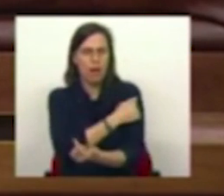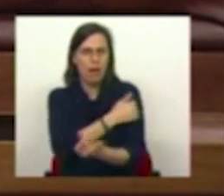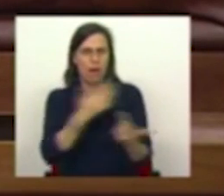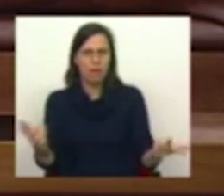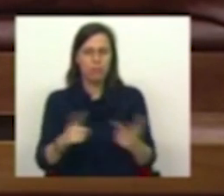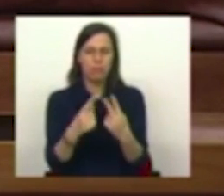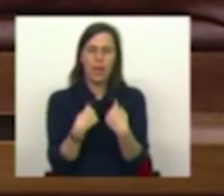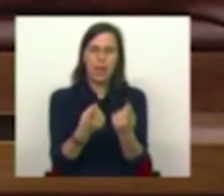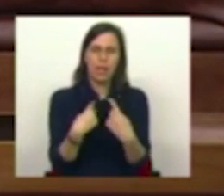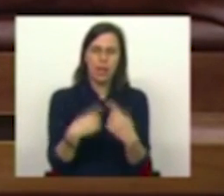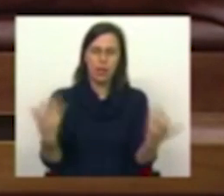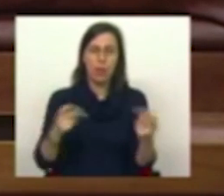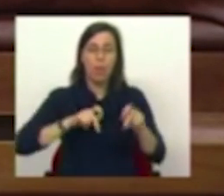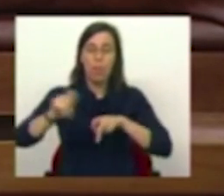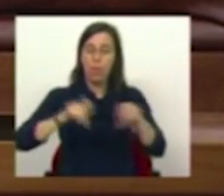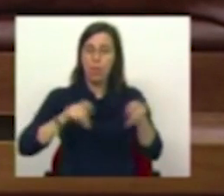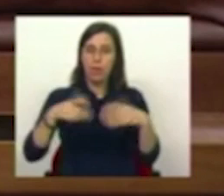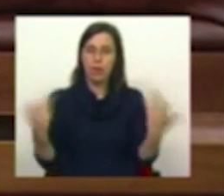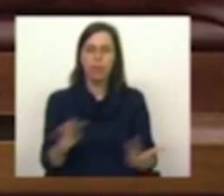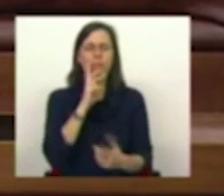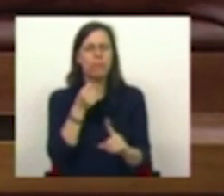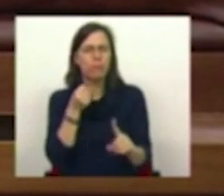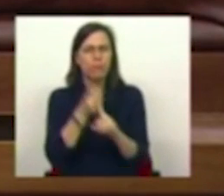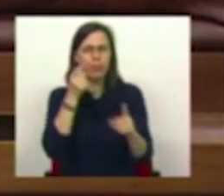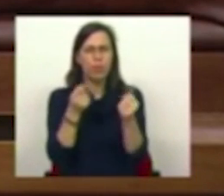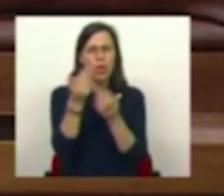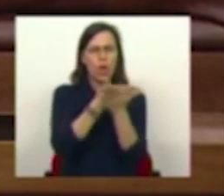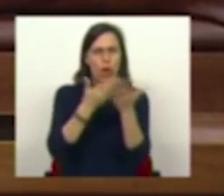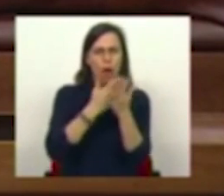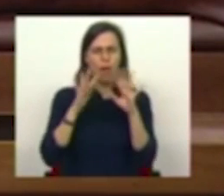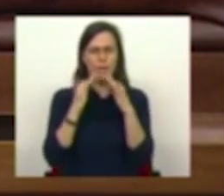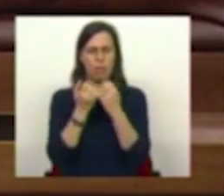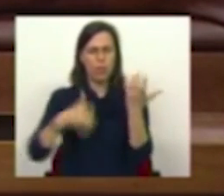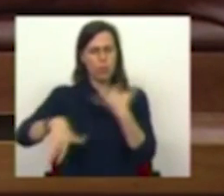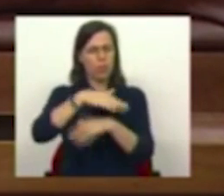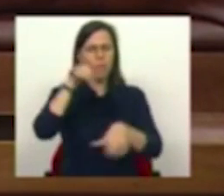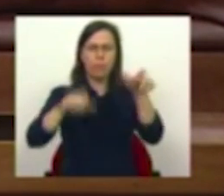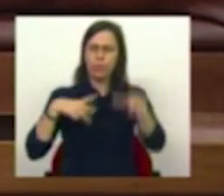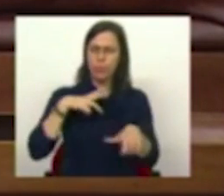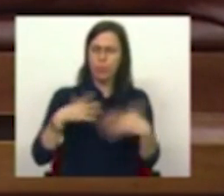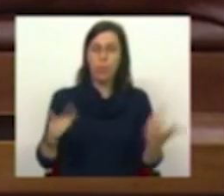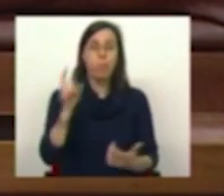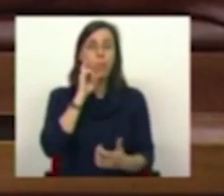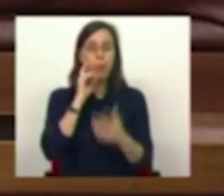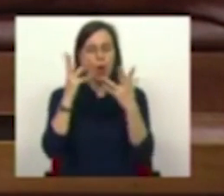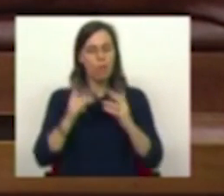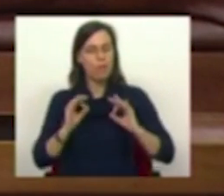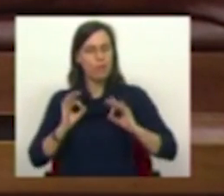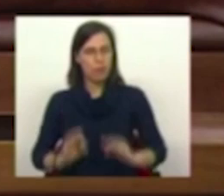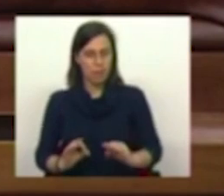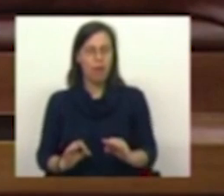habitação, transportes e mobilidade, respondendo aos desafios da economia e da sociedade portuguesa e assegurando as contas